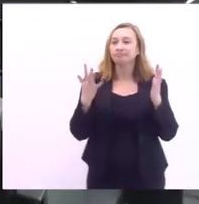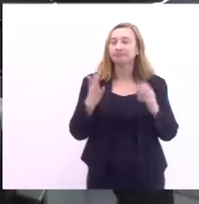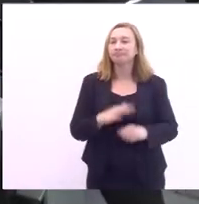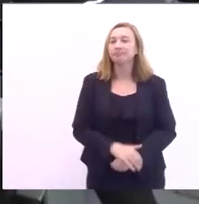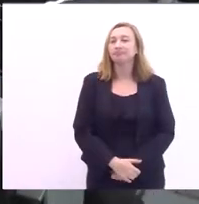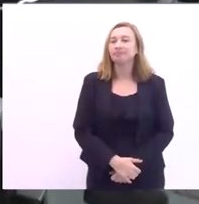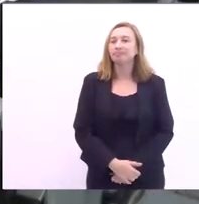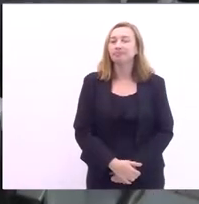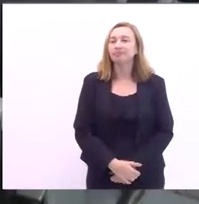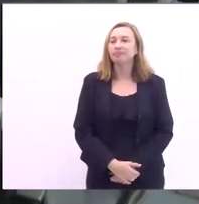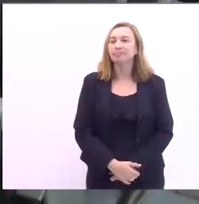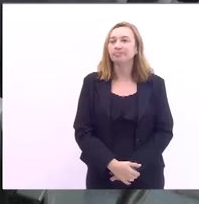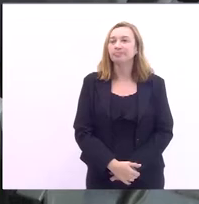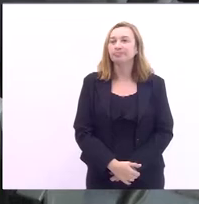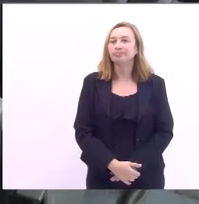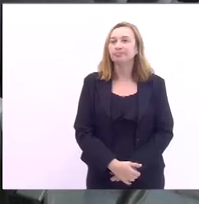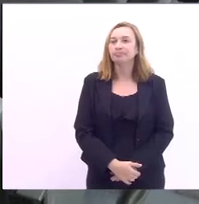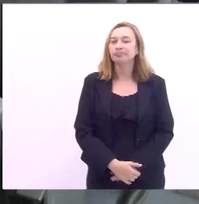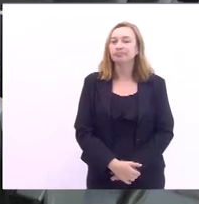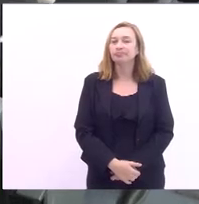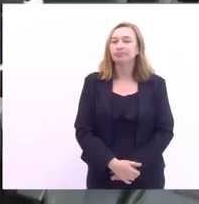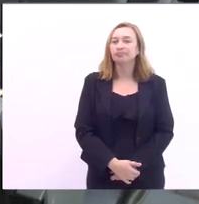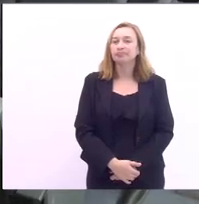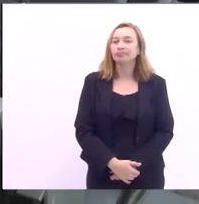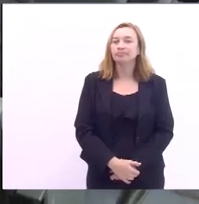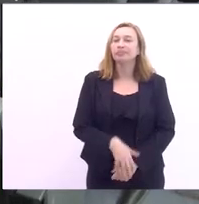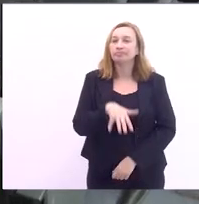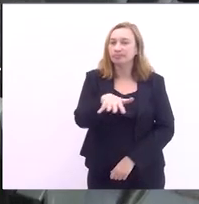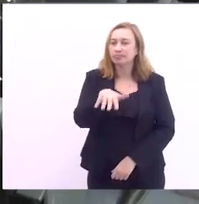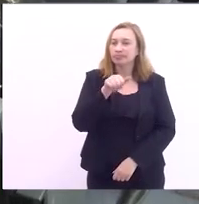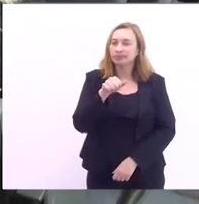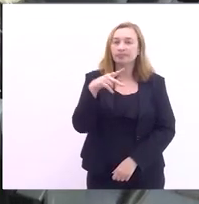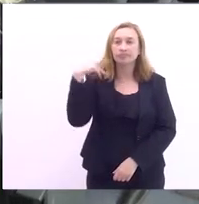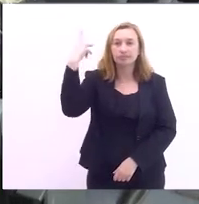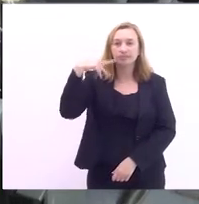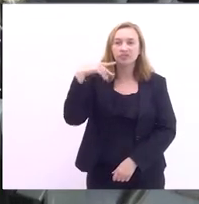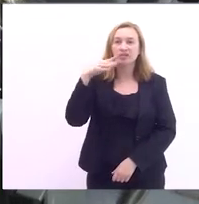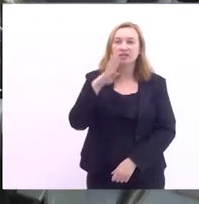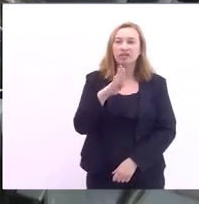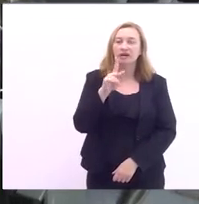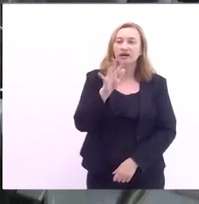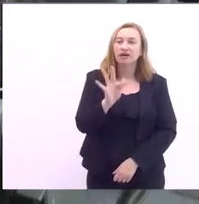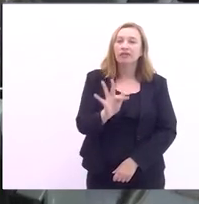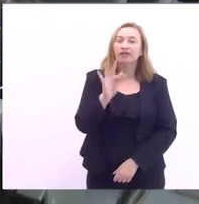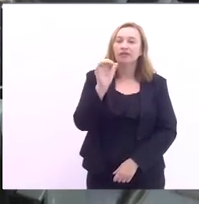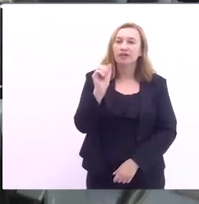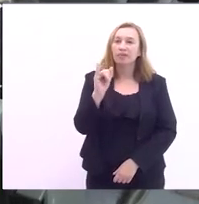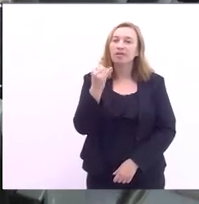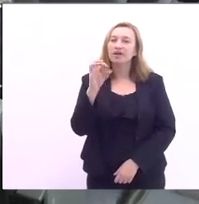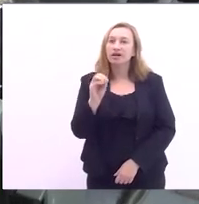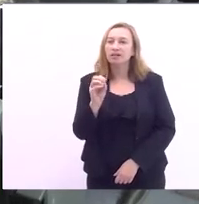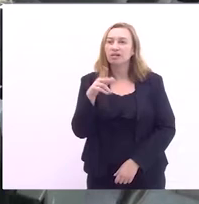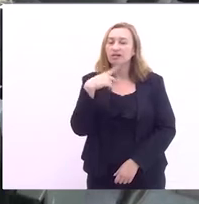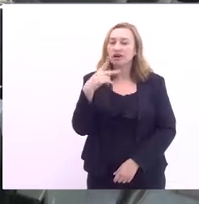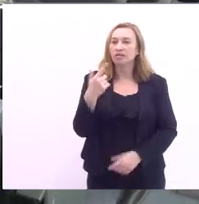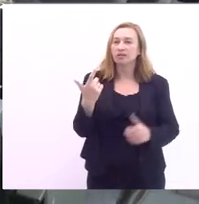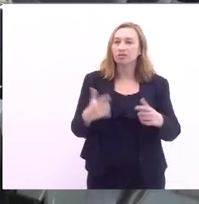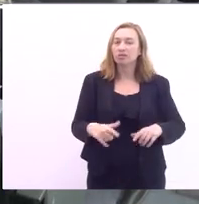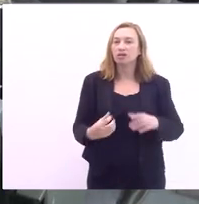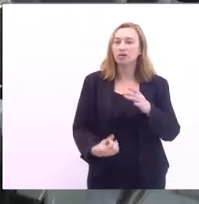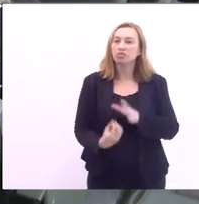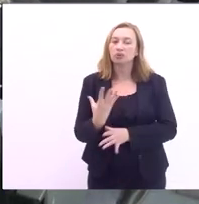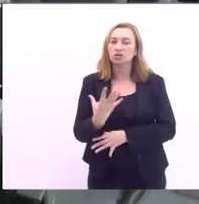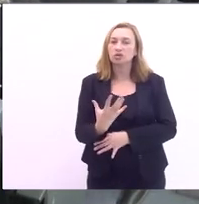Vamos agora, não vou esgotar Niterói, não, chamando o vereador Fabiano Gonçalves, mas também ele vai falar pelo setor